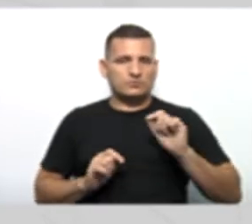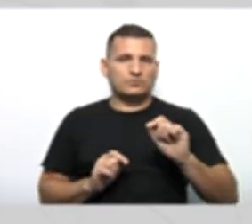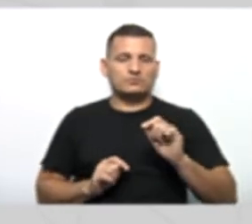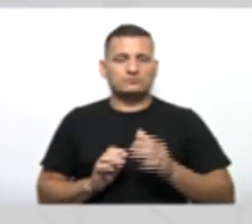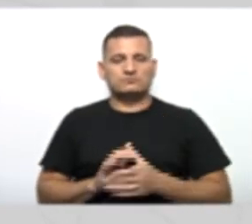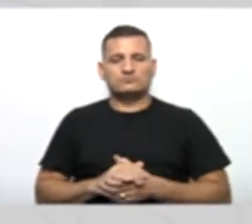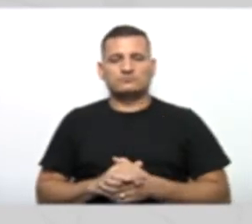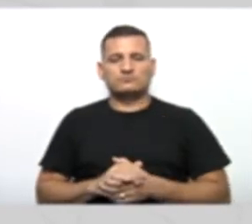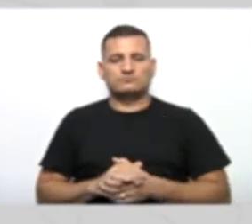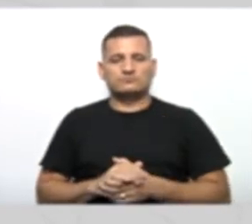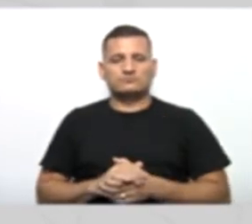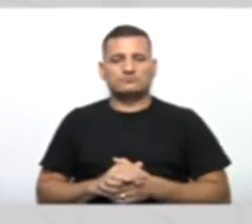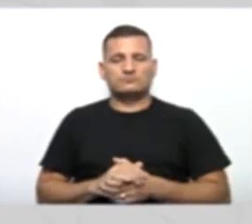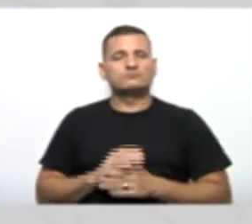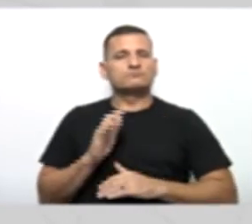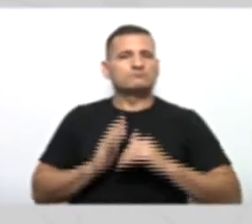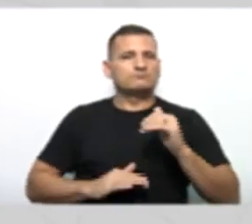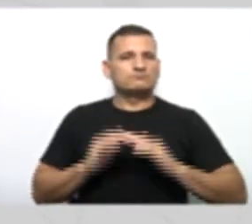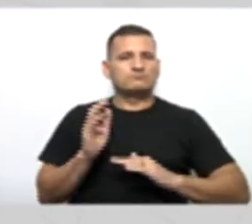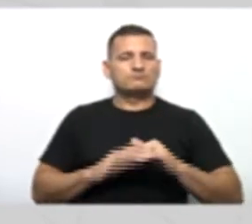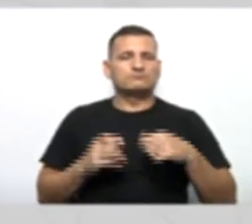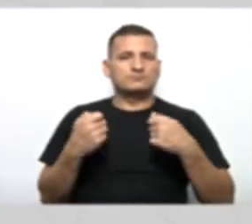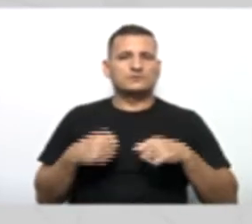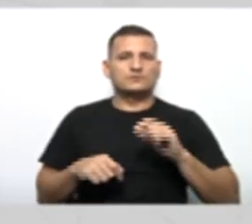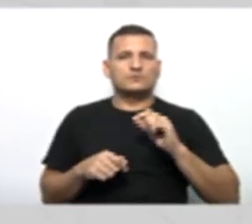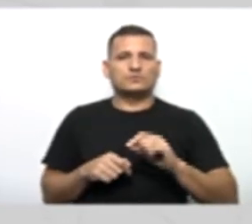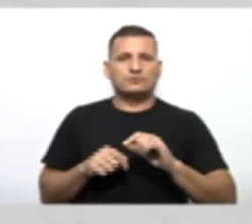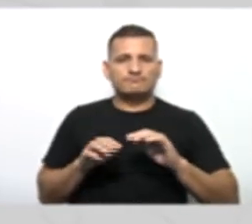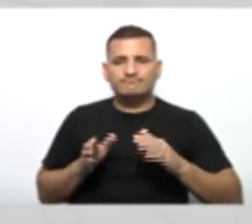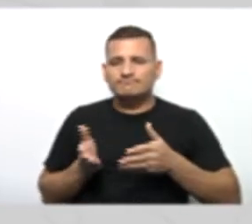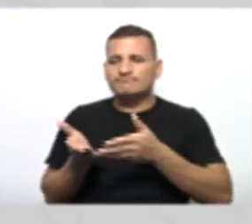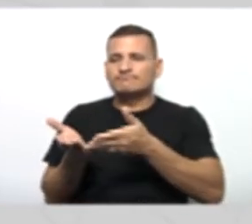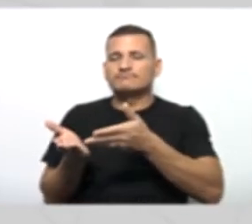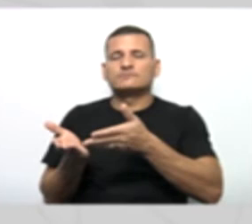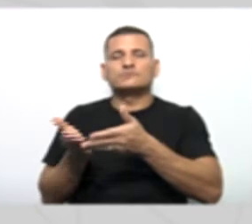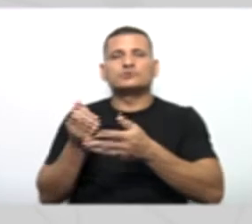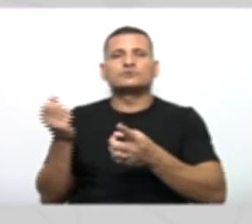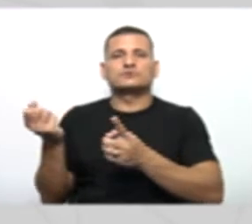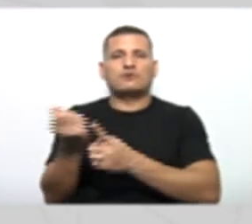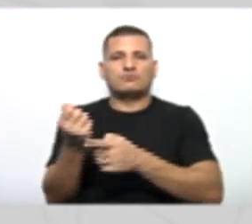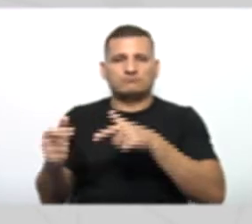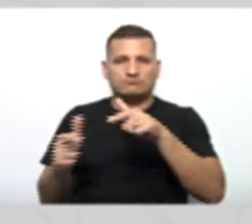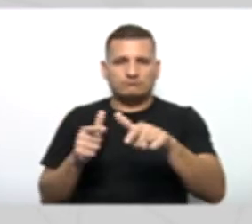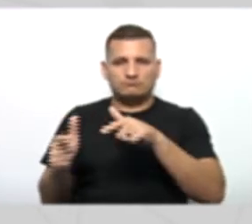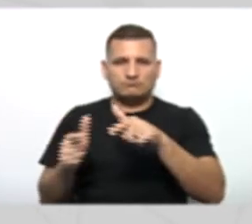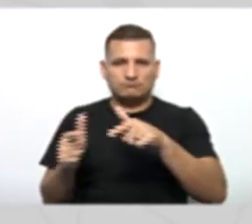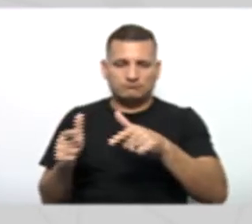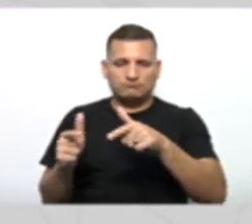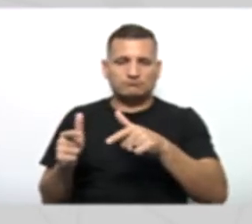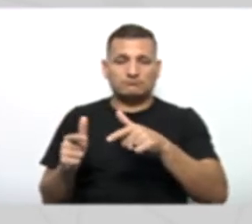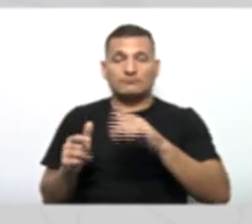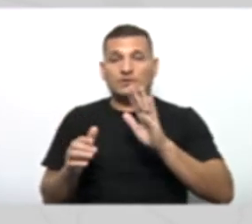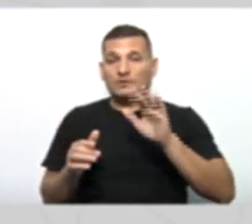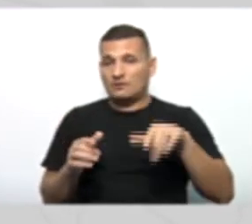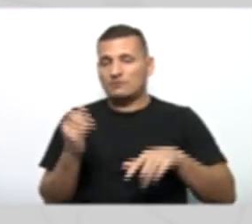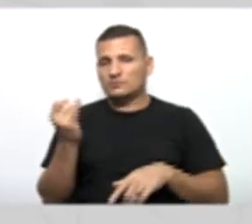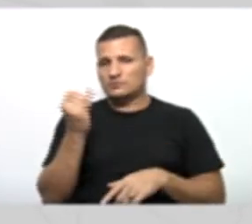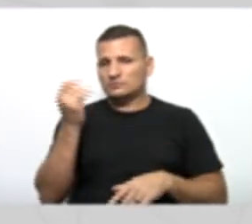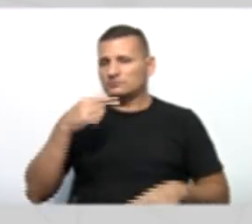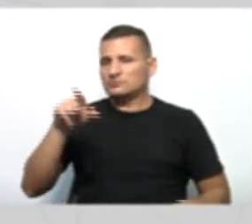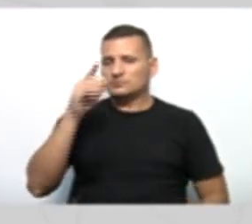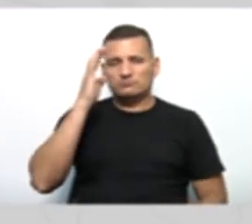profissão esteja a serviço do social olha só que fator importantíssimo para que vocês reflitam